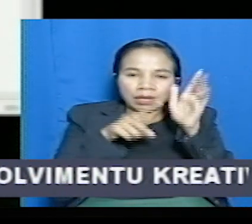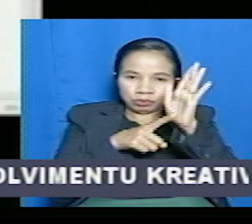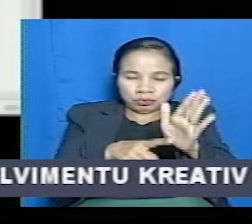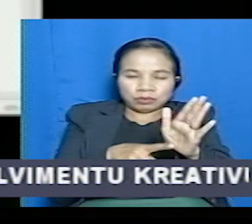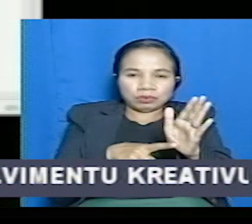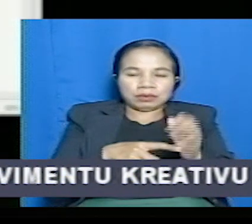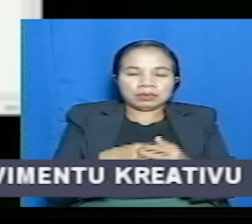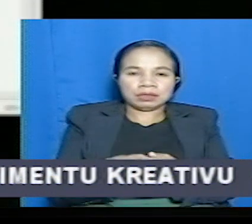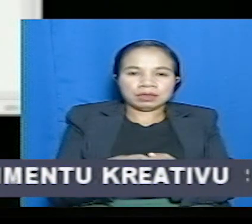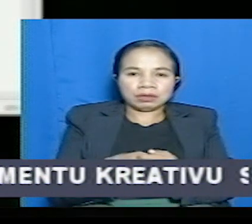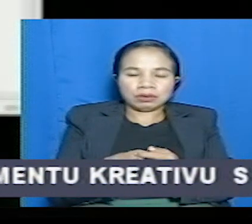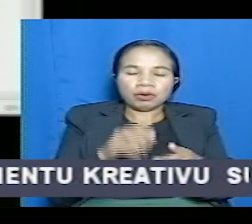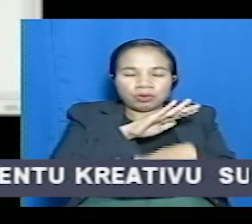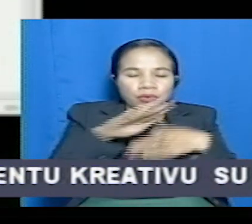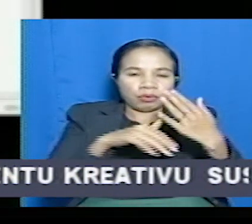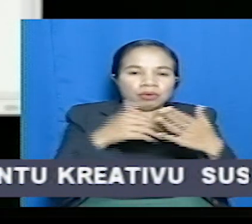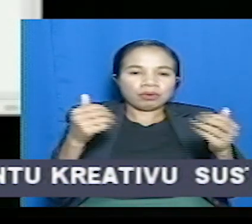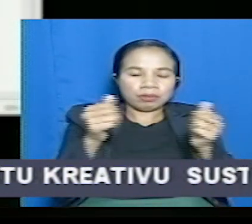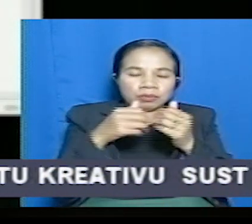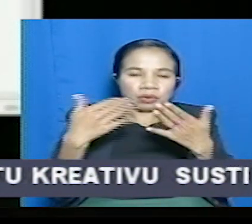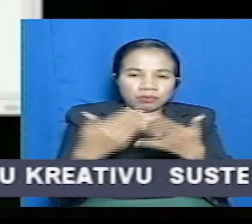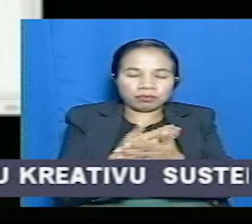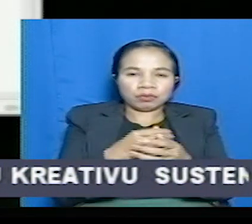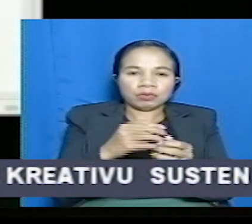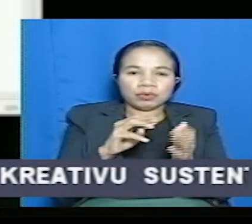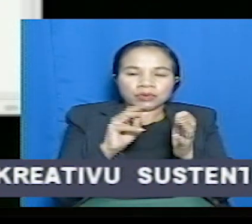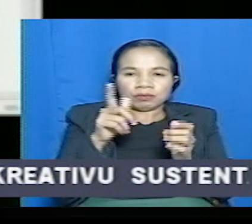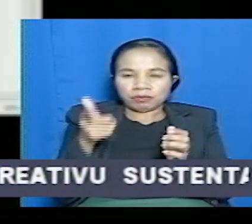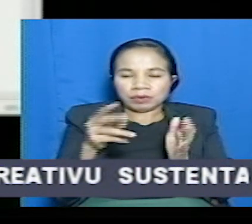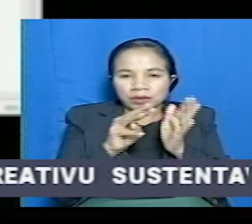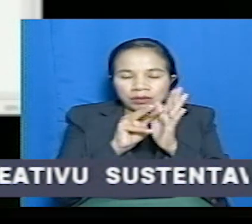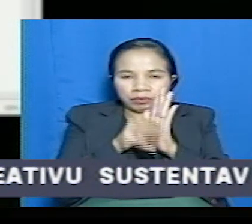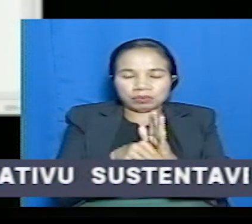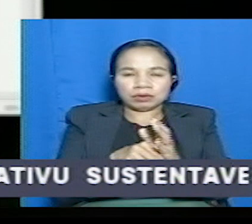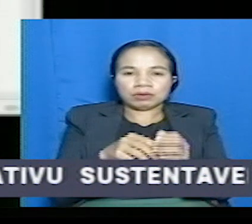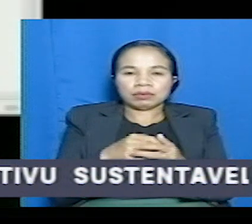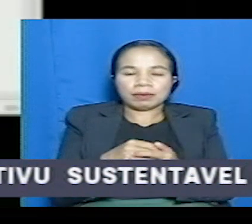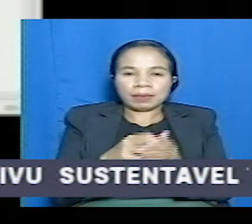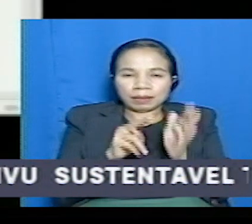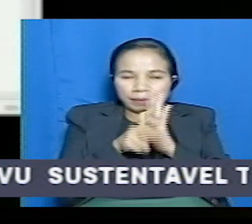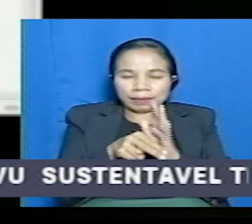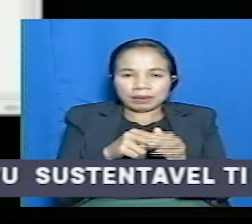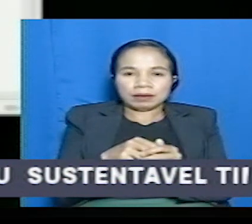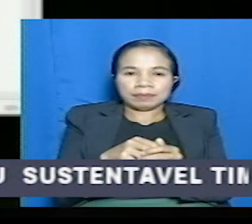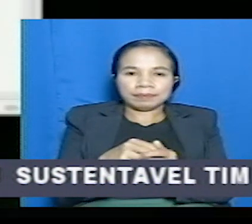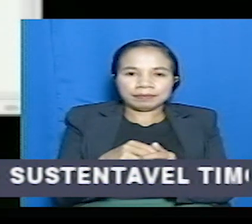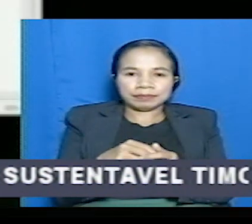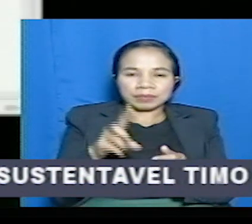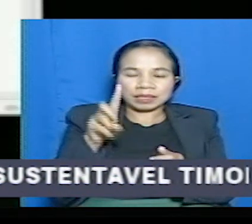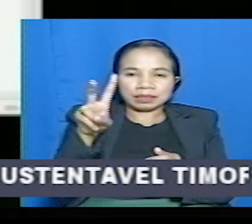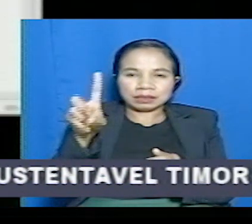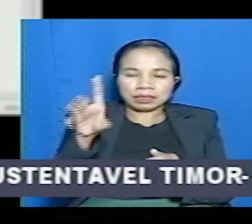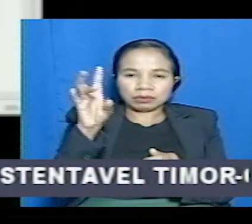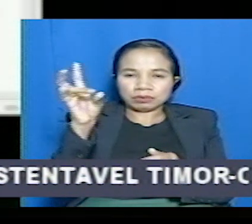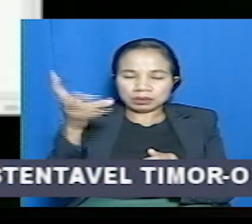Daupné. Total caso FUN e 24 horas na Laran 133, Rússia 133 na 117 e município Dili,